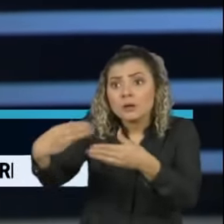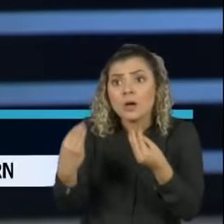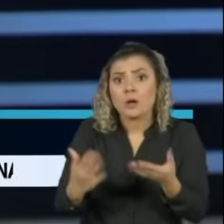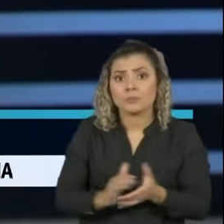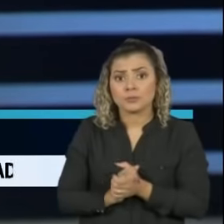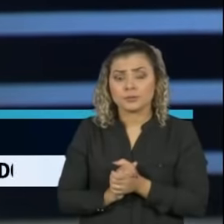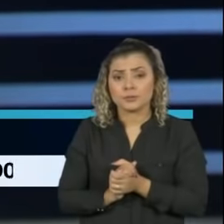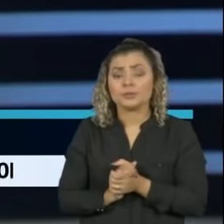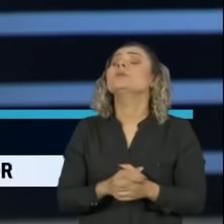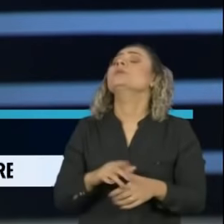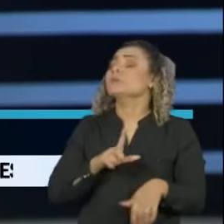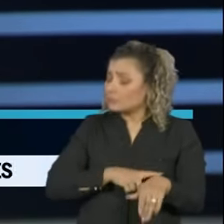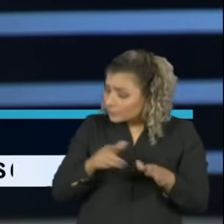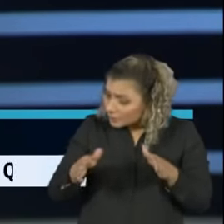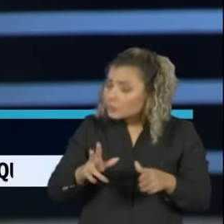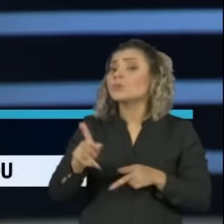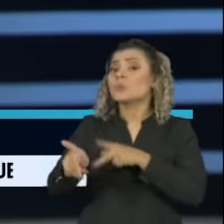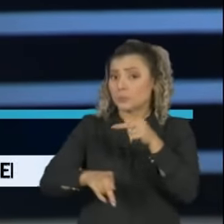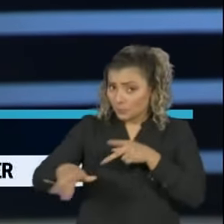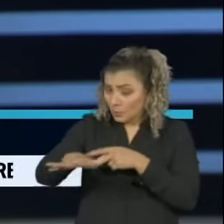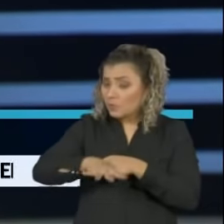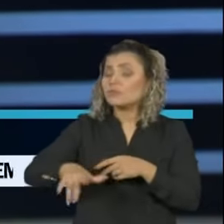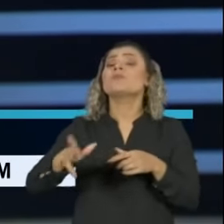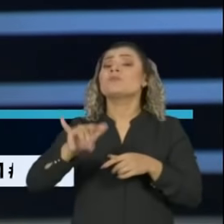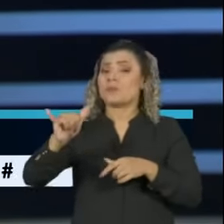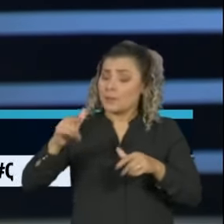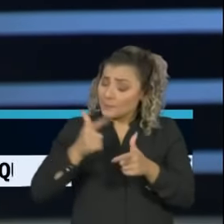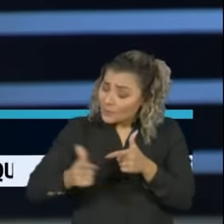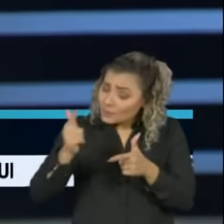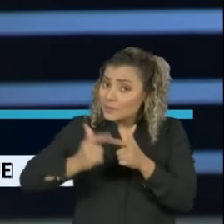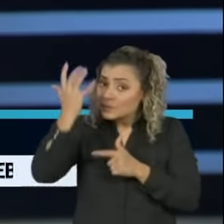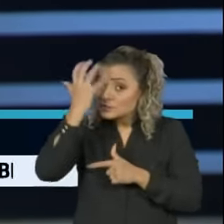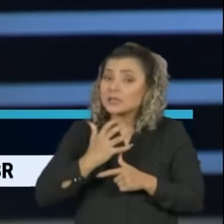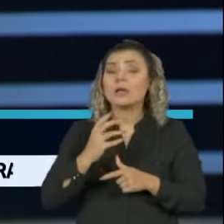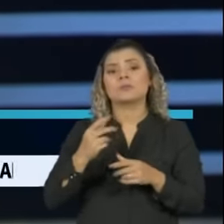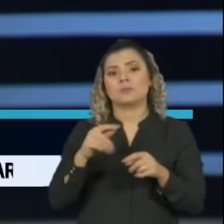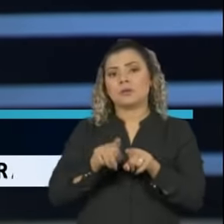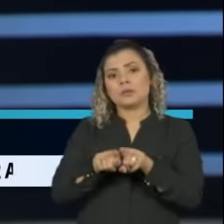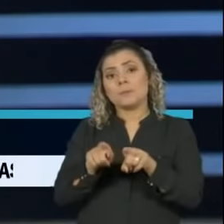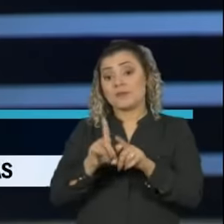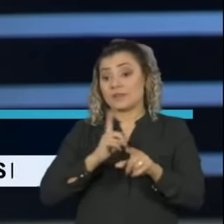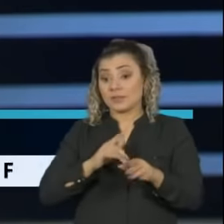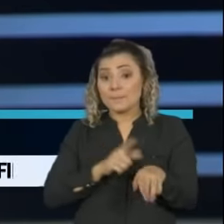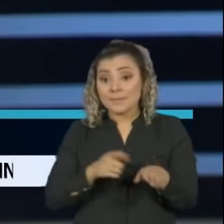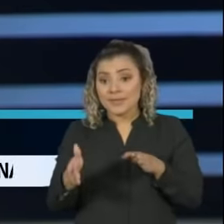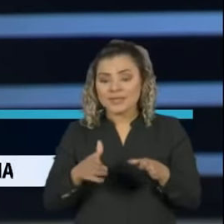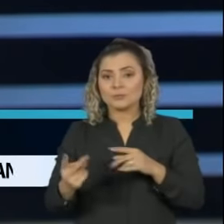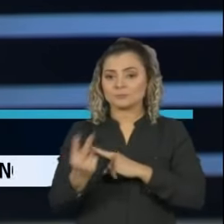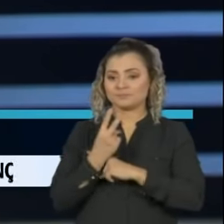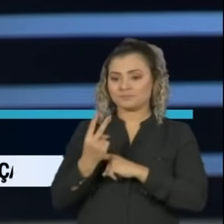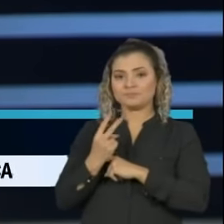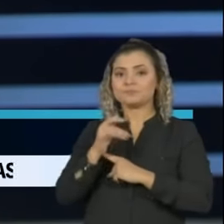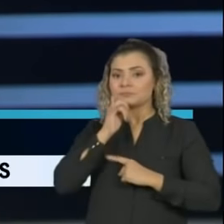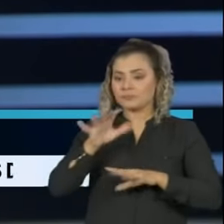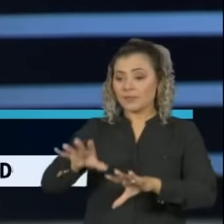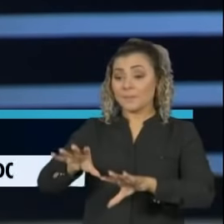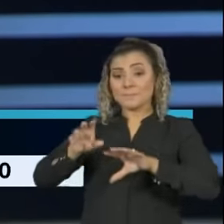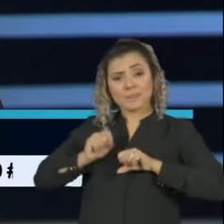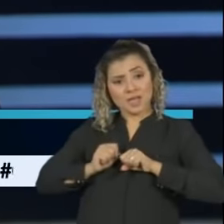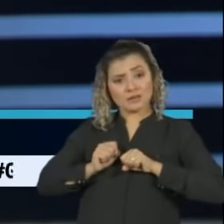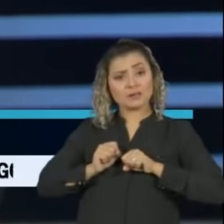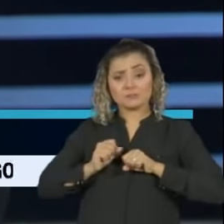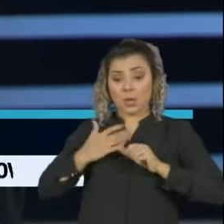algum momento, a população vai passar pelo processo de imunização, que é a única forma, imunização, eu digo imunidade de